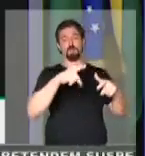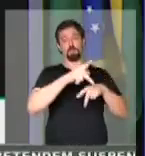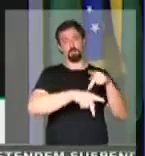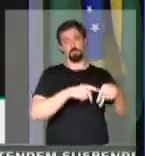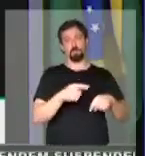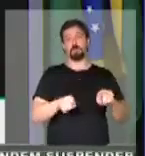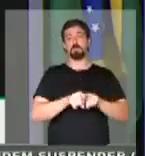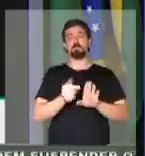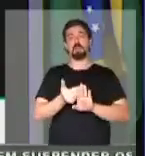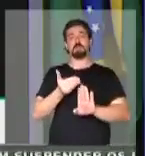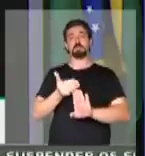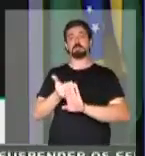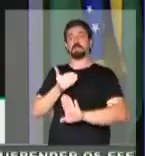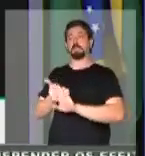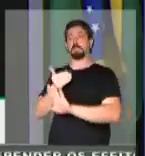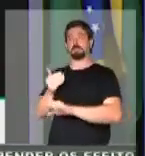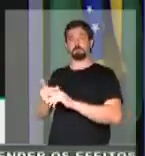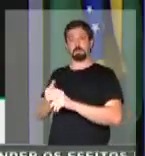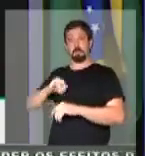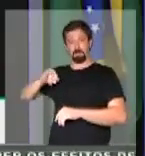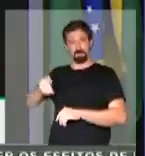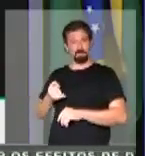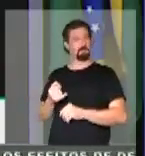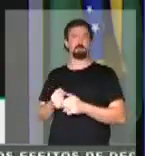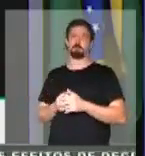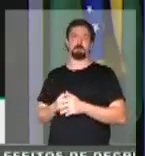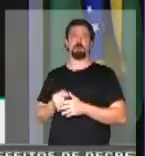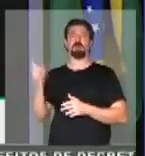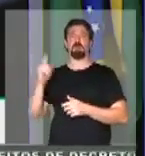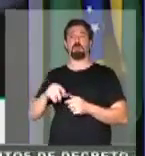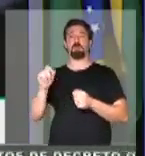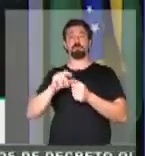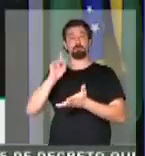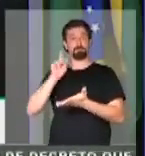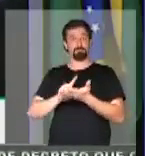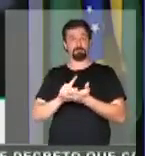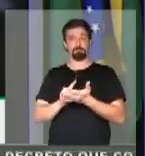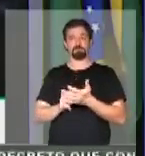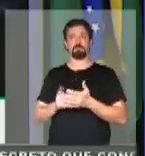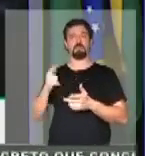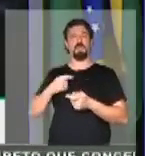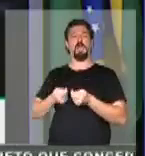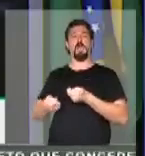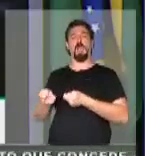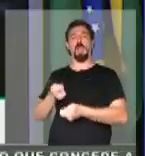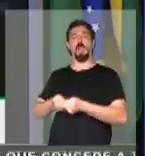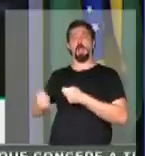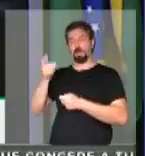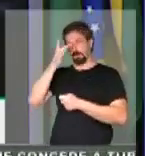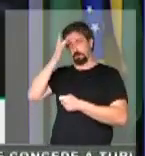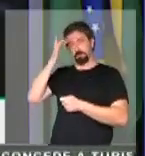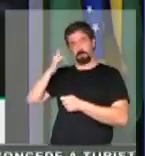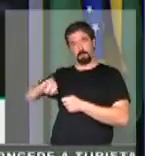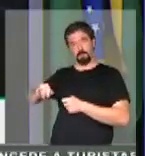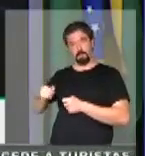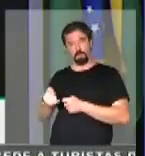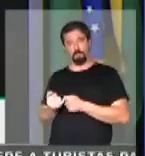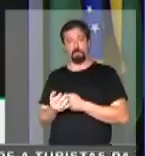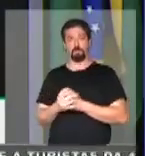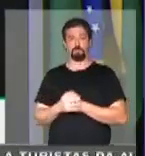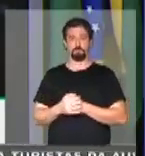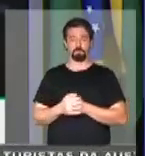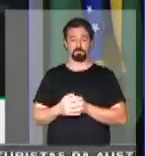a previsão de licenças, que ao invés de gozadas, terminam constituindo verdadeiro pé de meia para os contemplados.